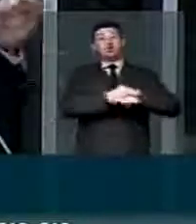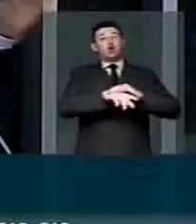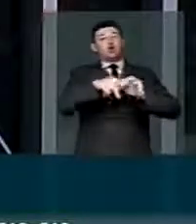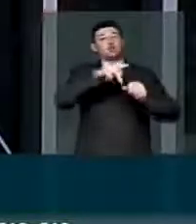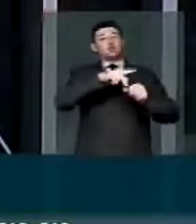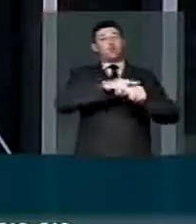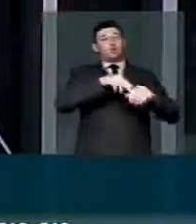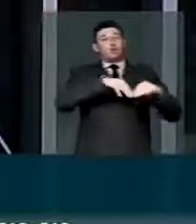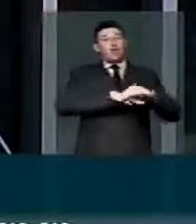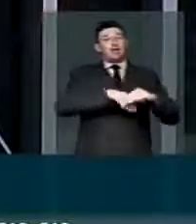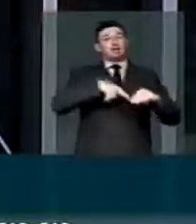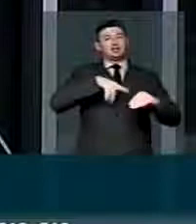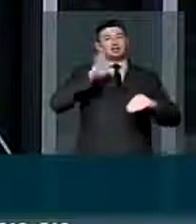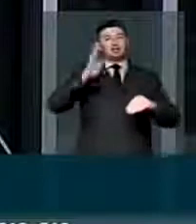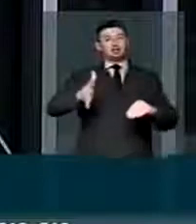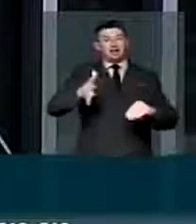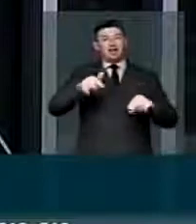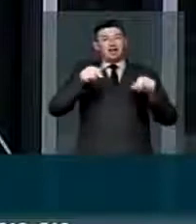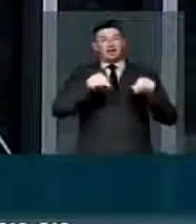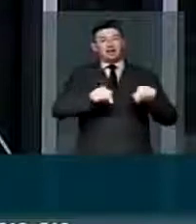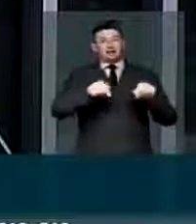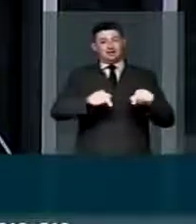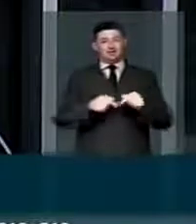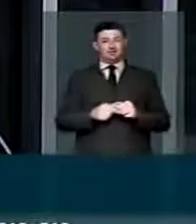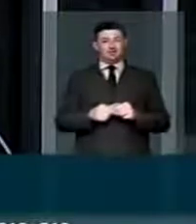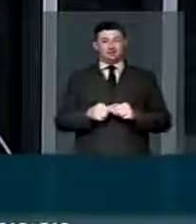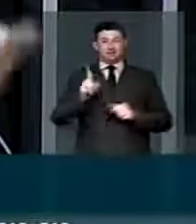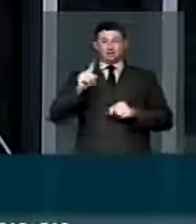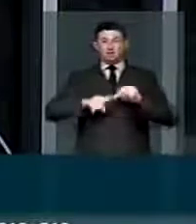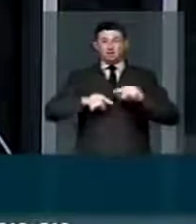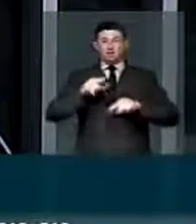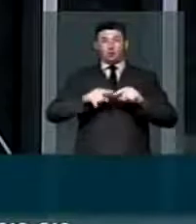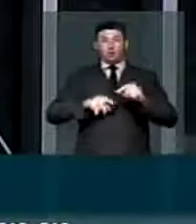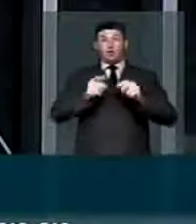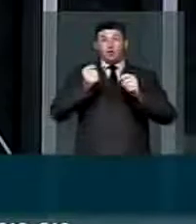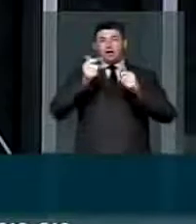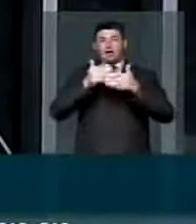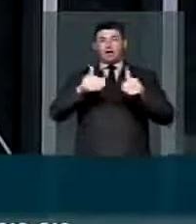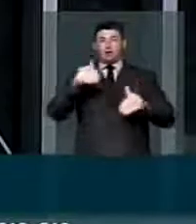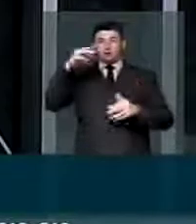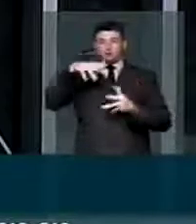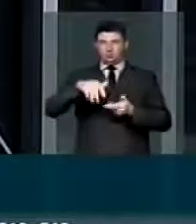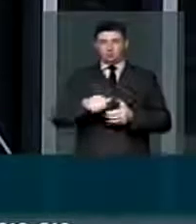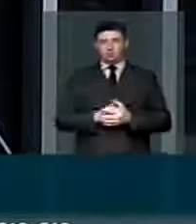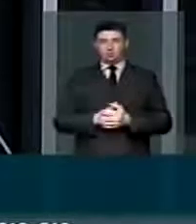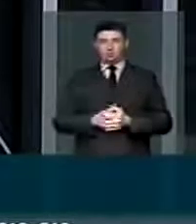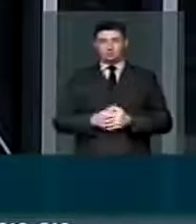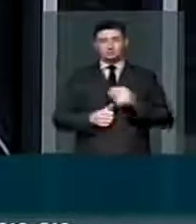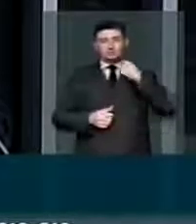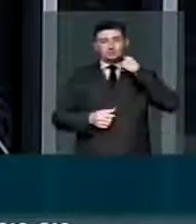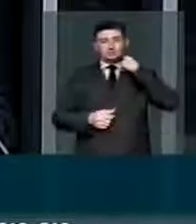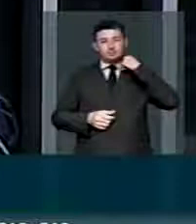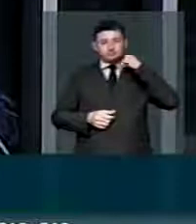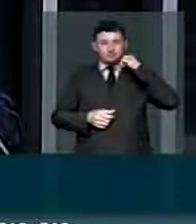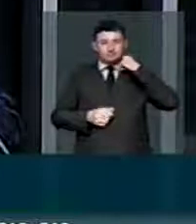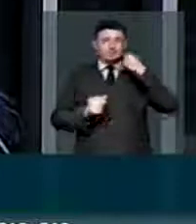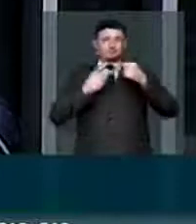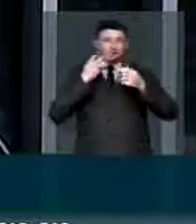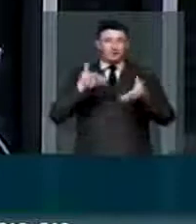em petróleo, aquele que é um produto em extinção na face da terra. Dito